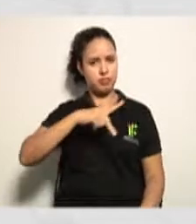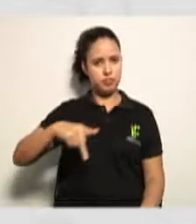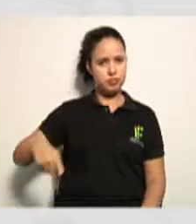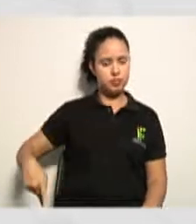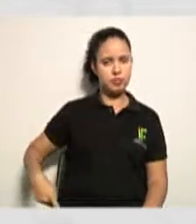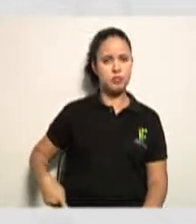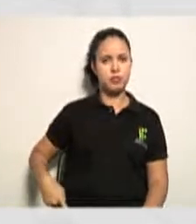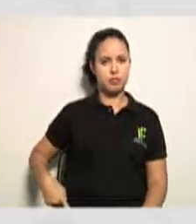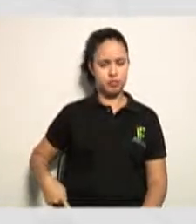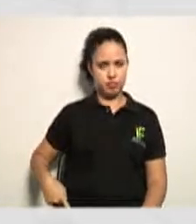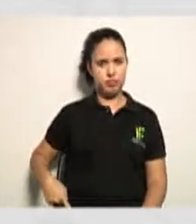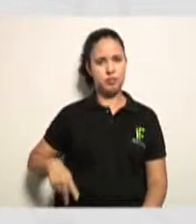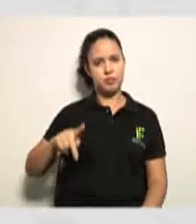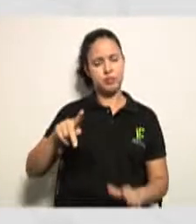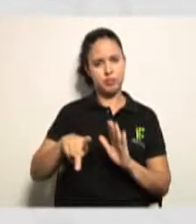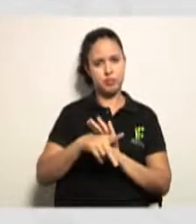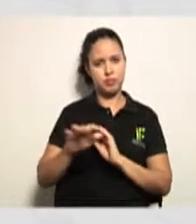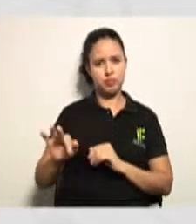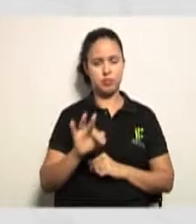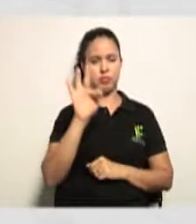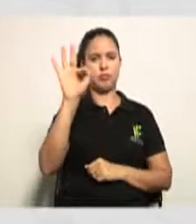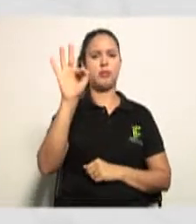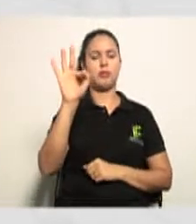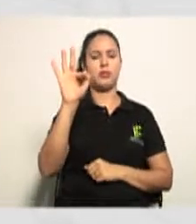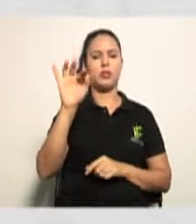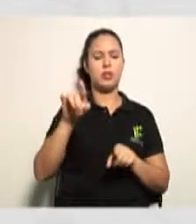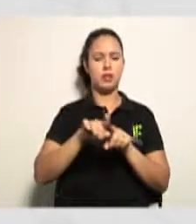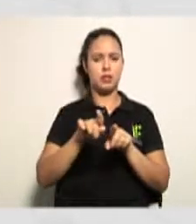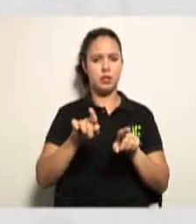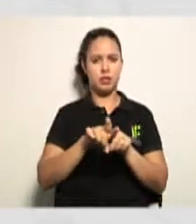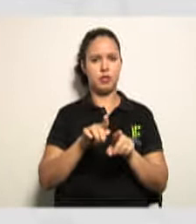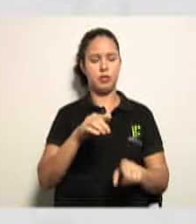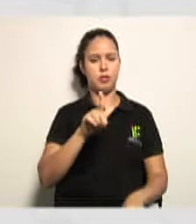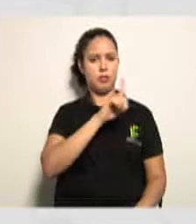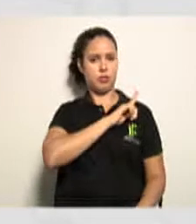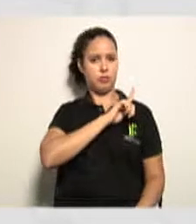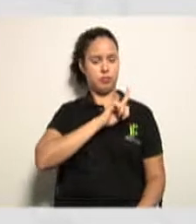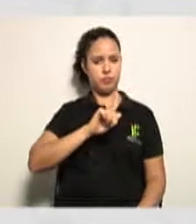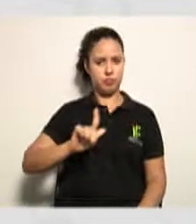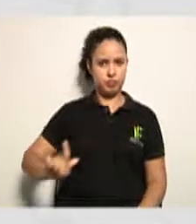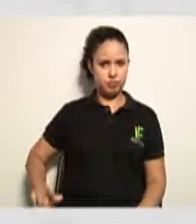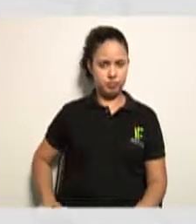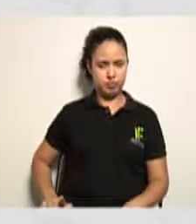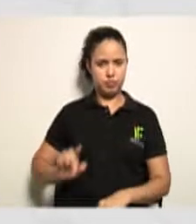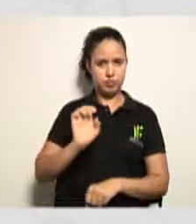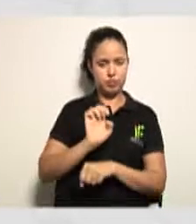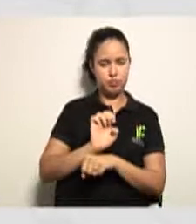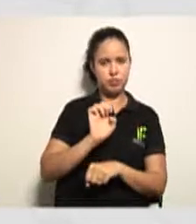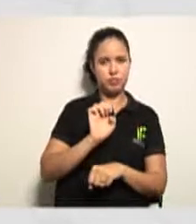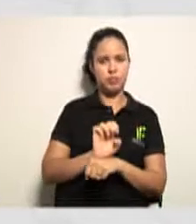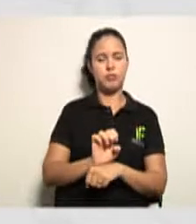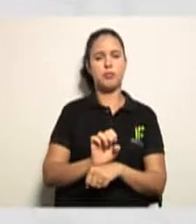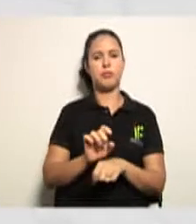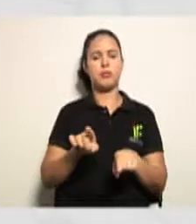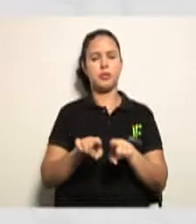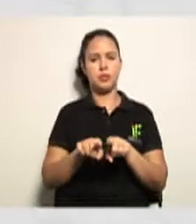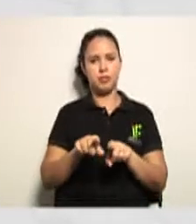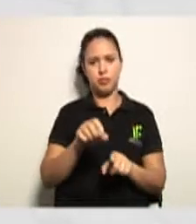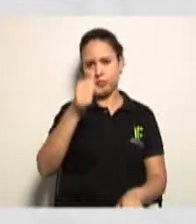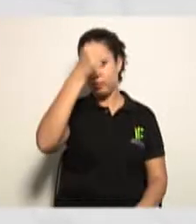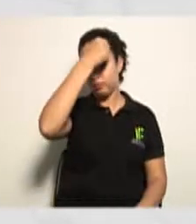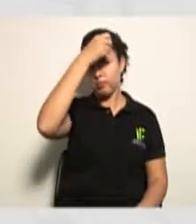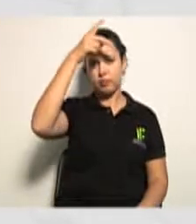que é nível federal, nós temos o governador do estado, que é responsável pelo estado, e nós temos os